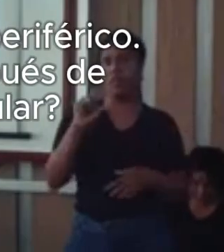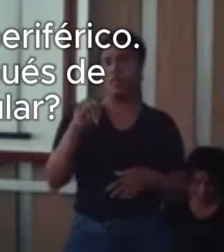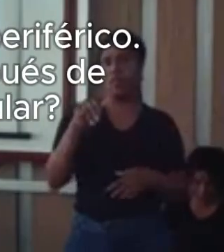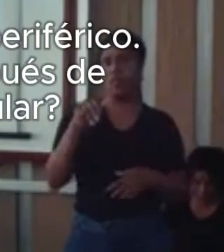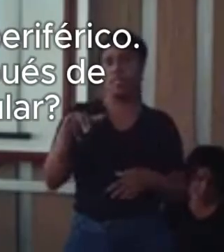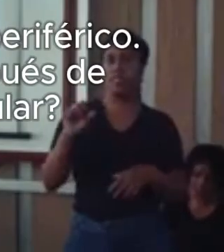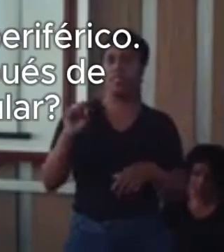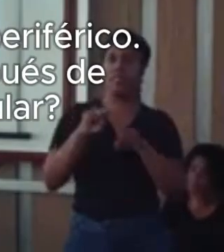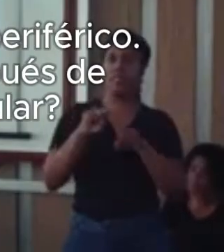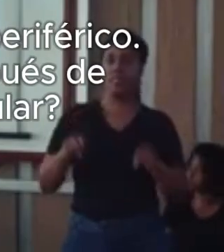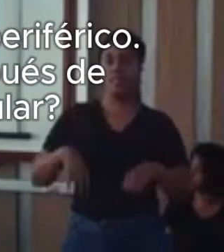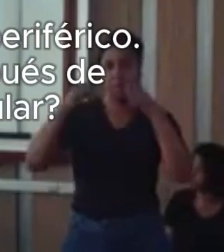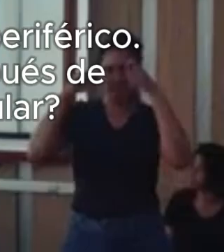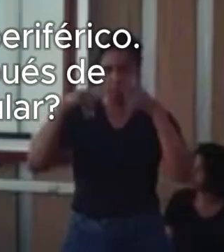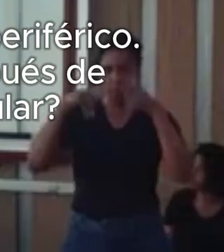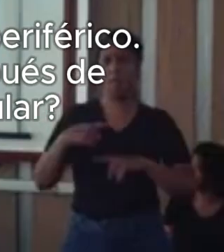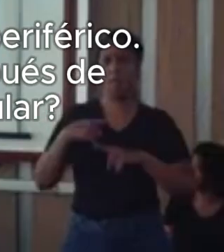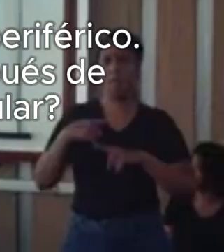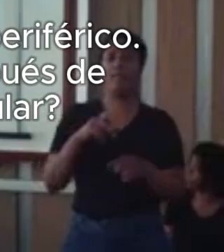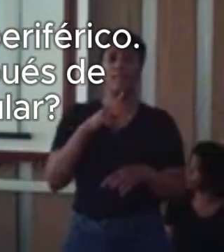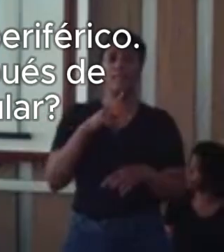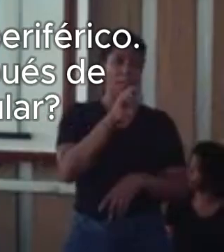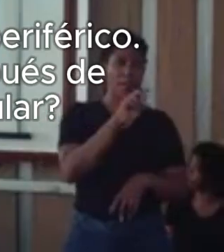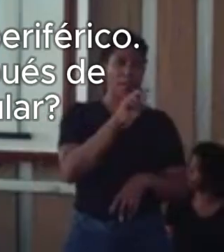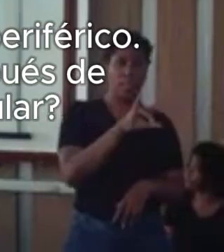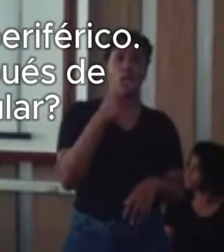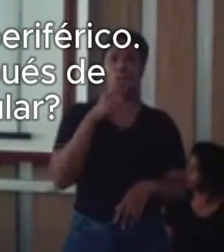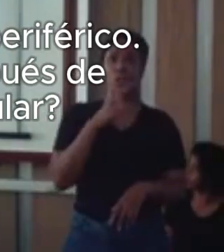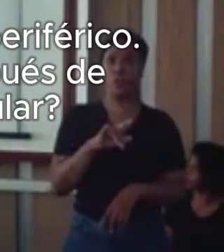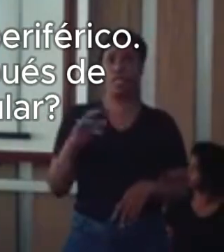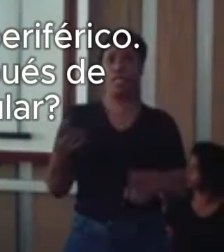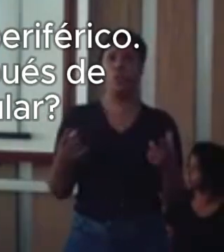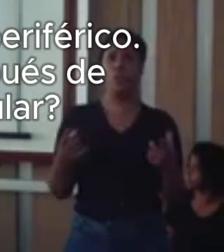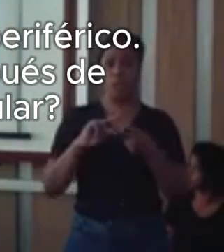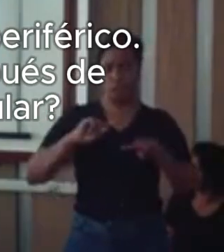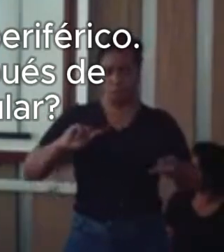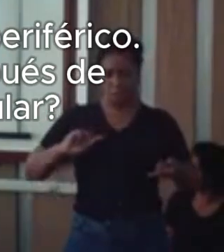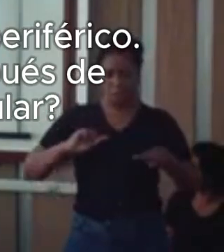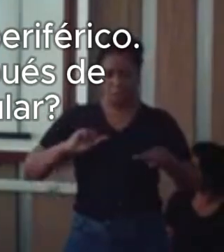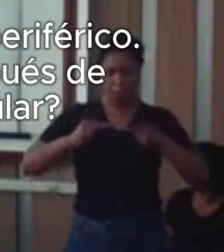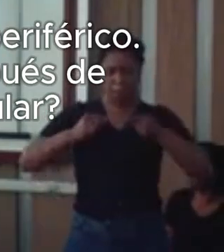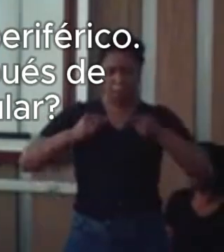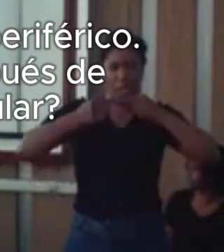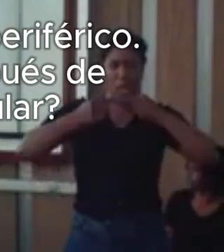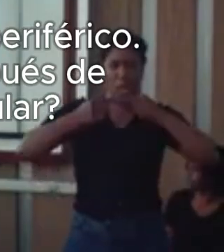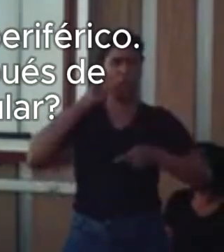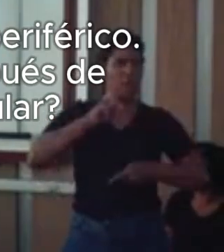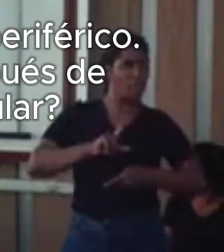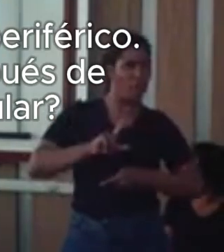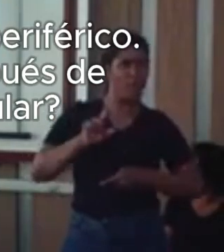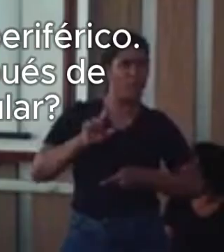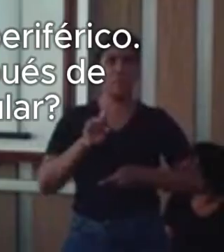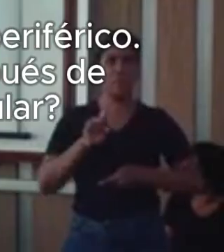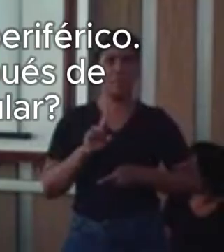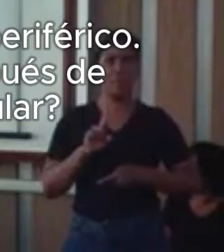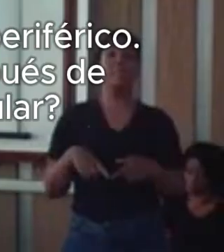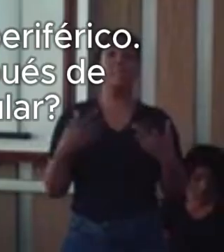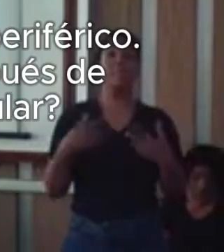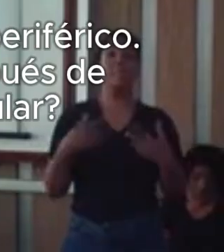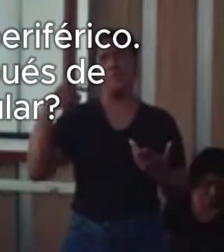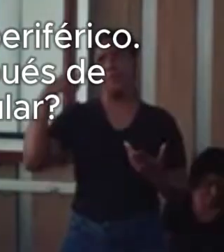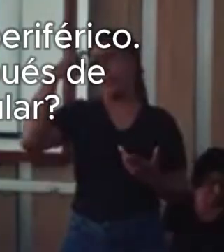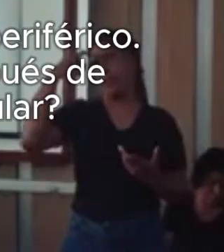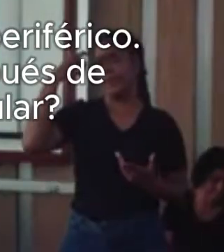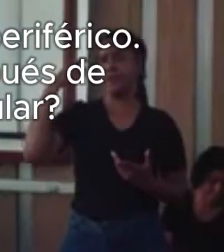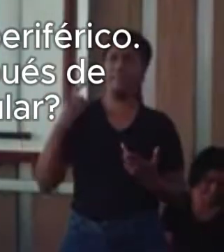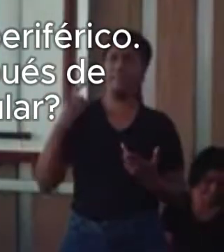periférico. Será que a polilaminina consegue regenerar axônios em vivo depois de uma lesão medular? Porque eles pensam assim, o que acontece